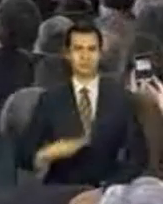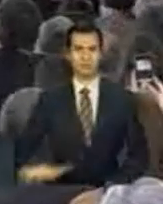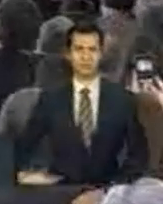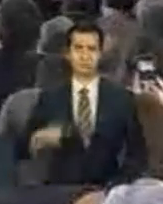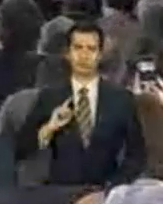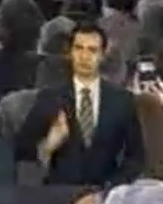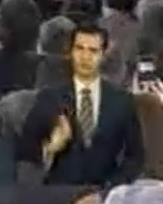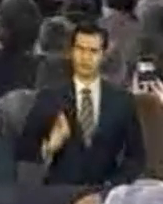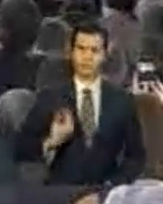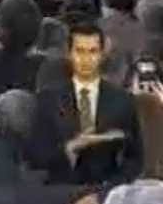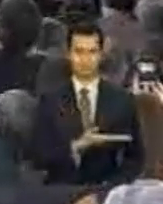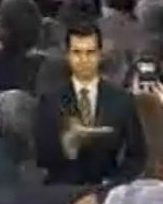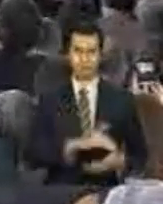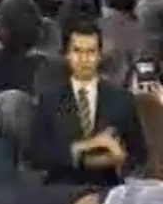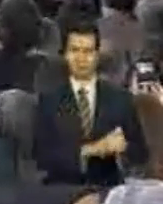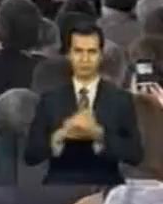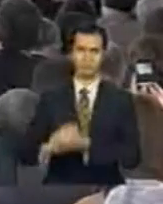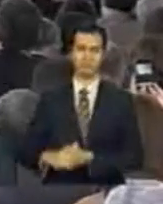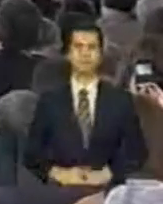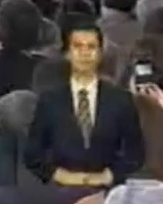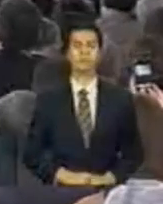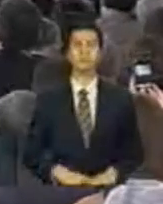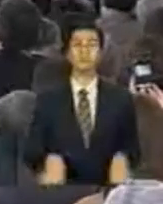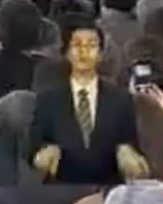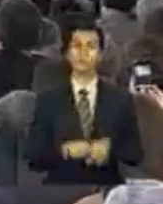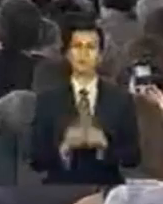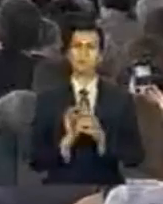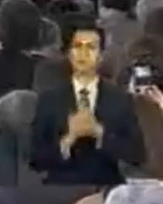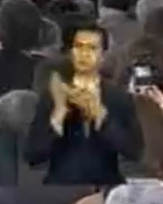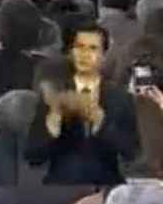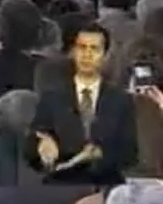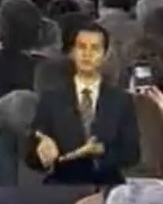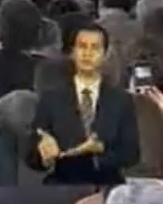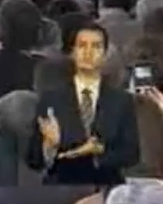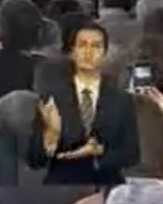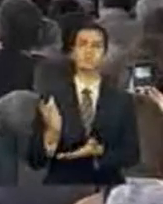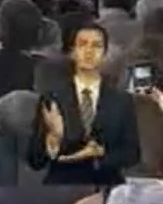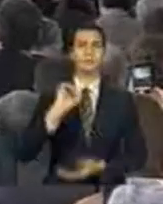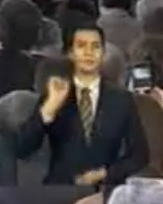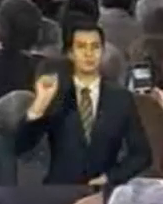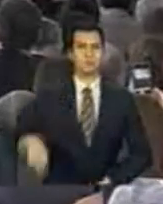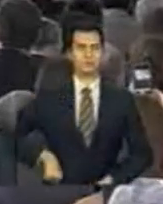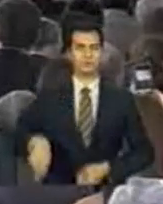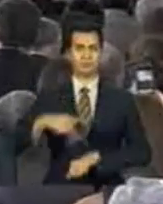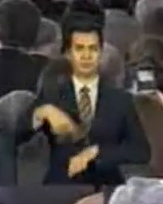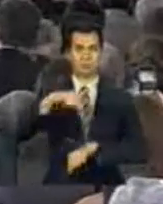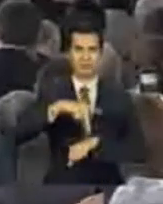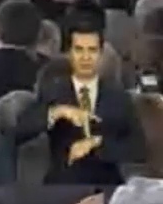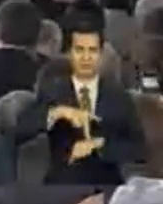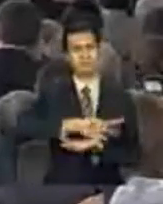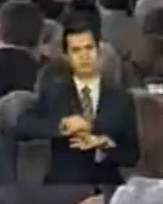ministros aqui presentes. Queria saudar também os senhores embaixadores de